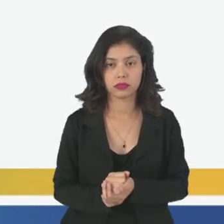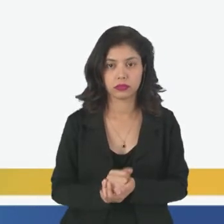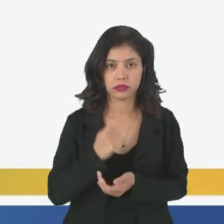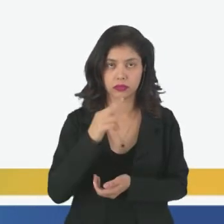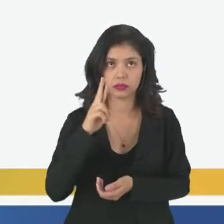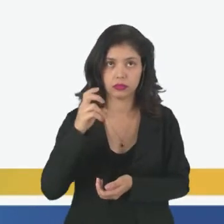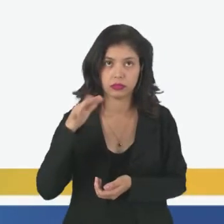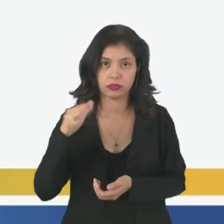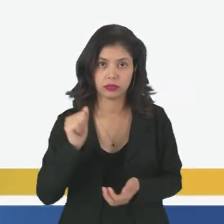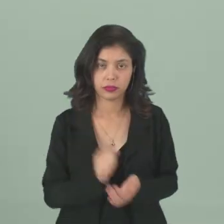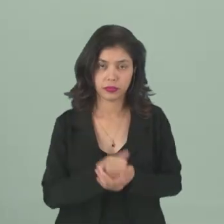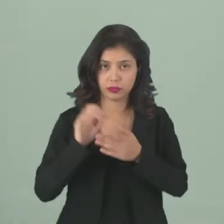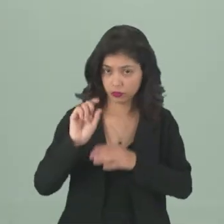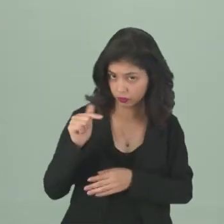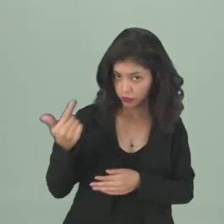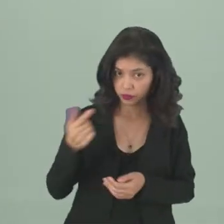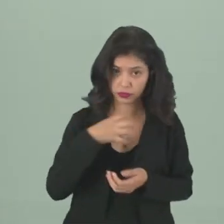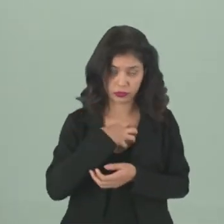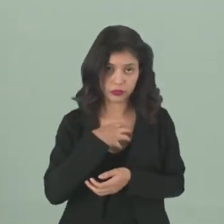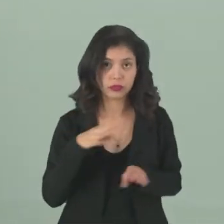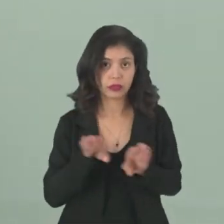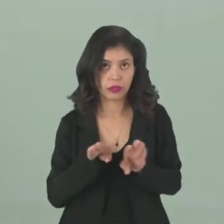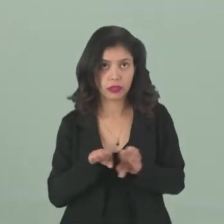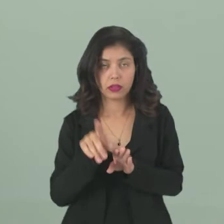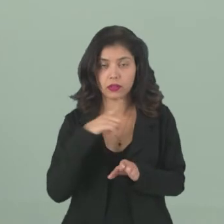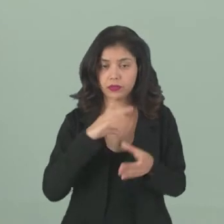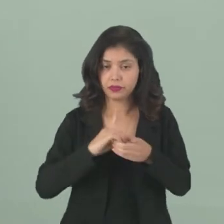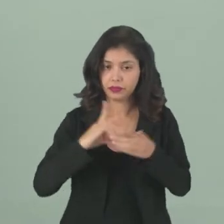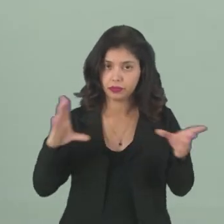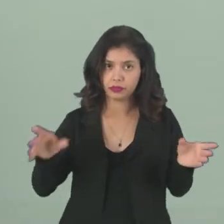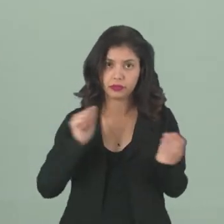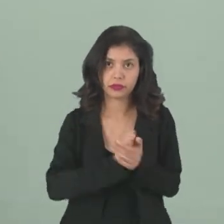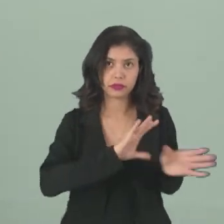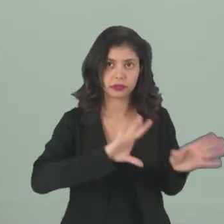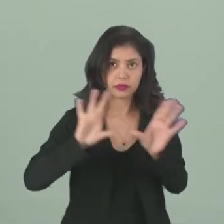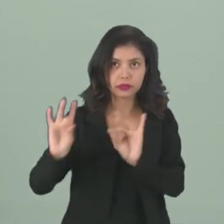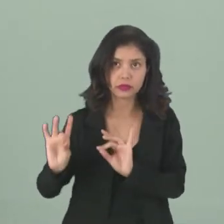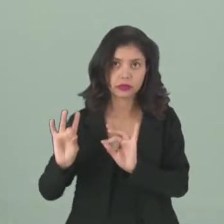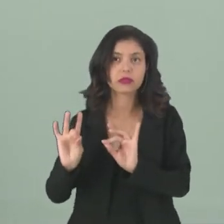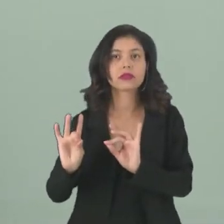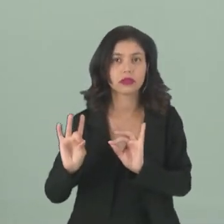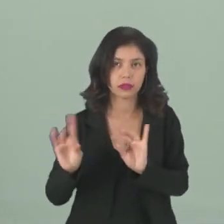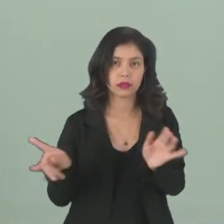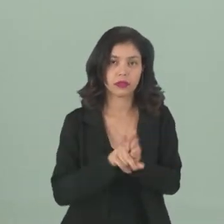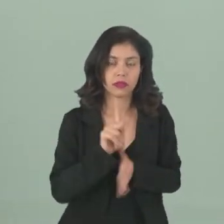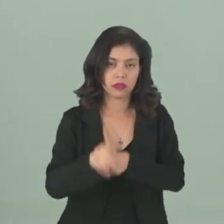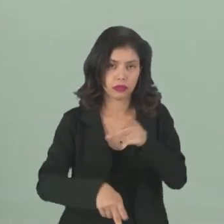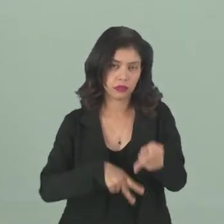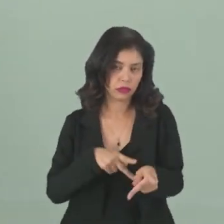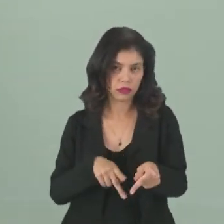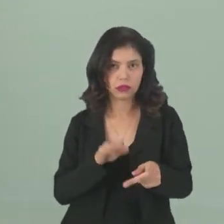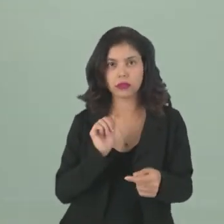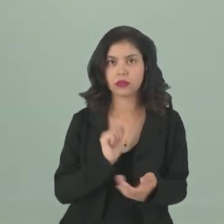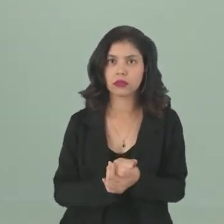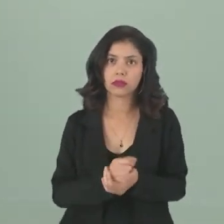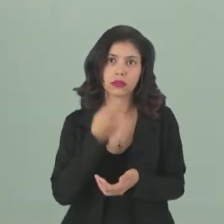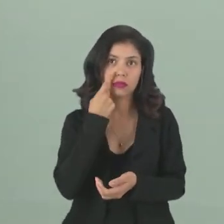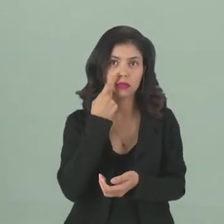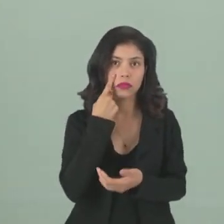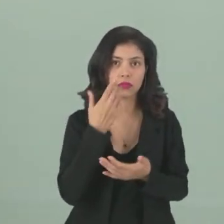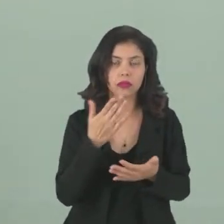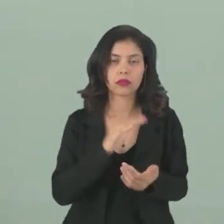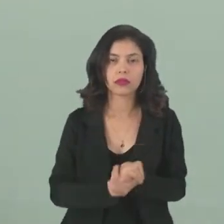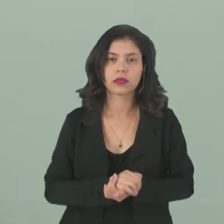do presidencialismo. Então, outro momento também que a democracia foi destituída da população. Mas vamos